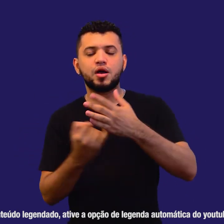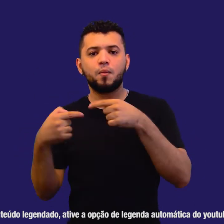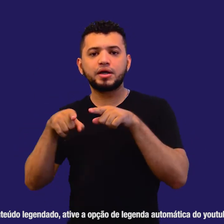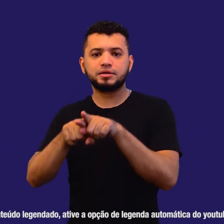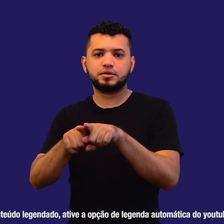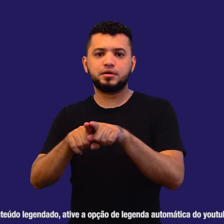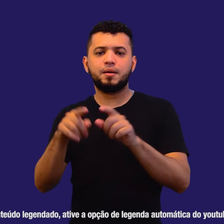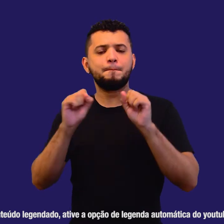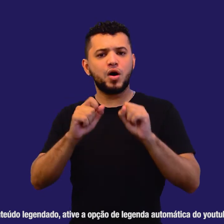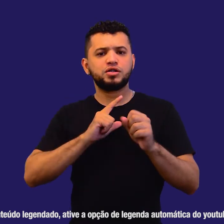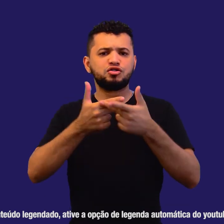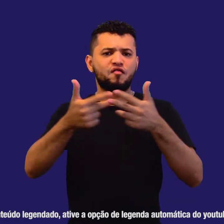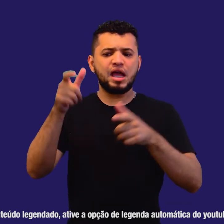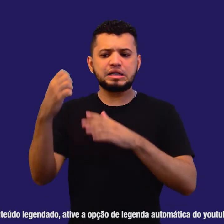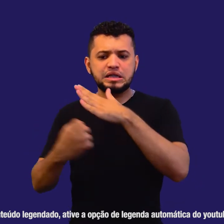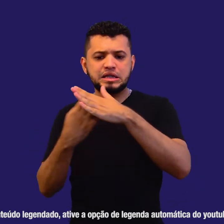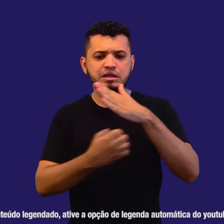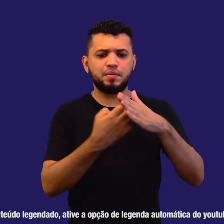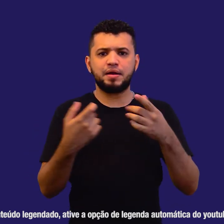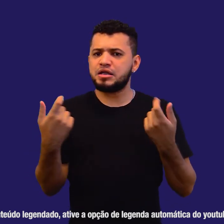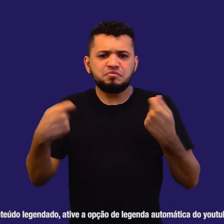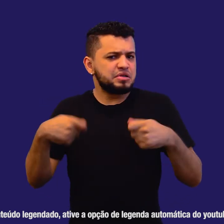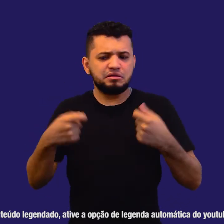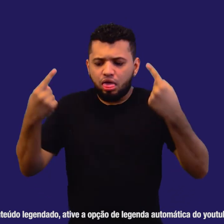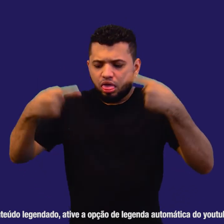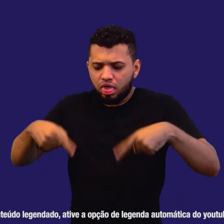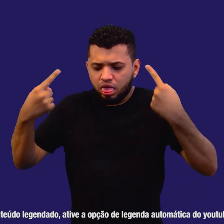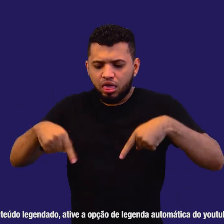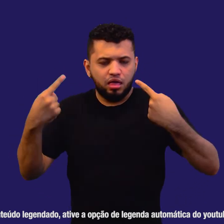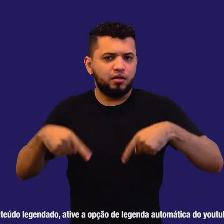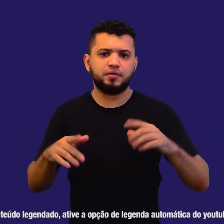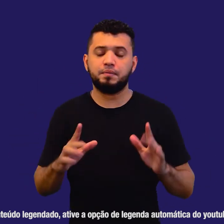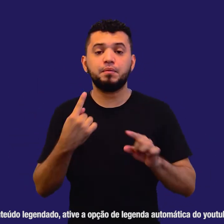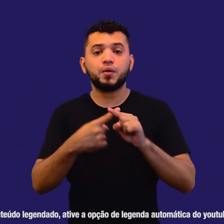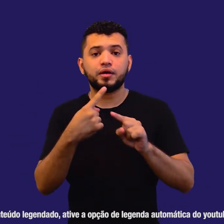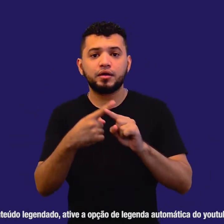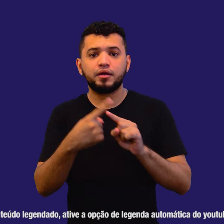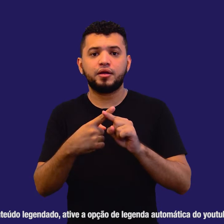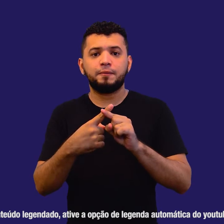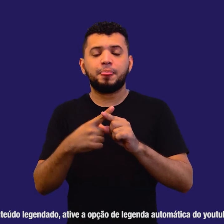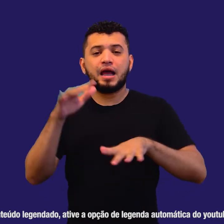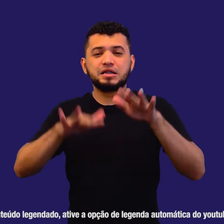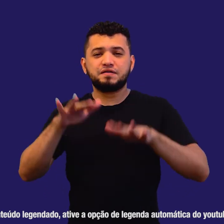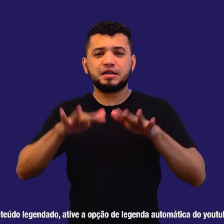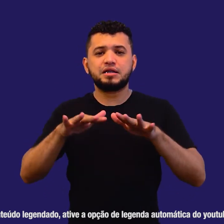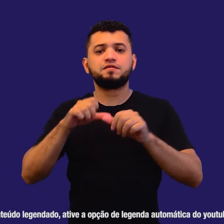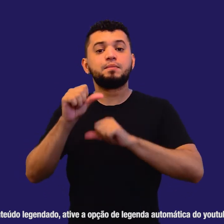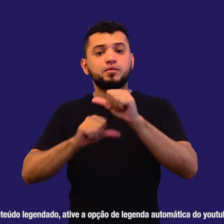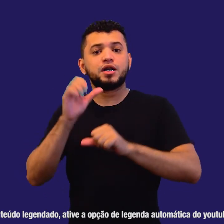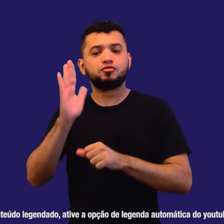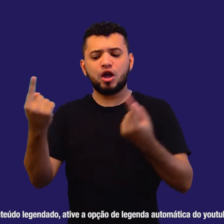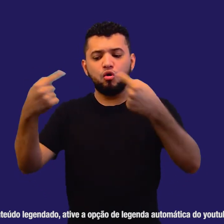de empresas que não precisam ser concorrentes e nem colocadas como concorrência, porque essa noção de concorrência hoje ela vem mudando,